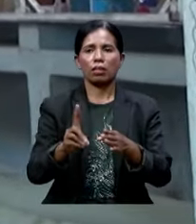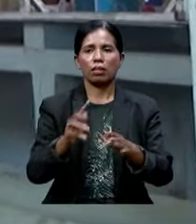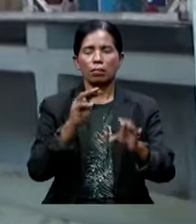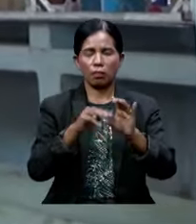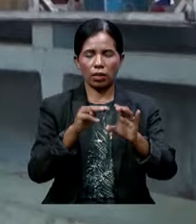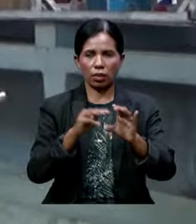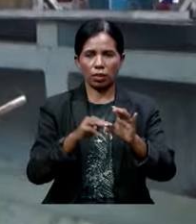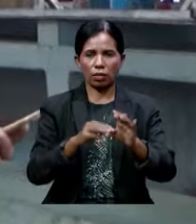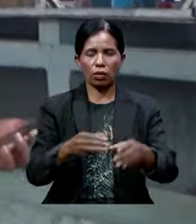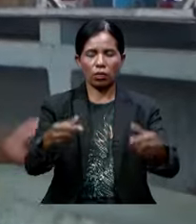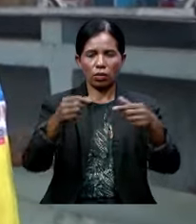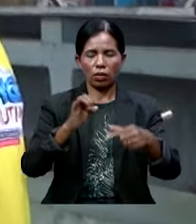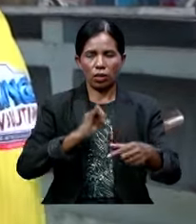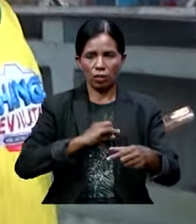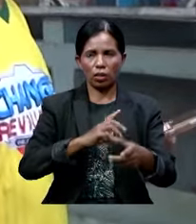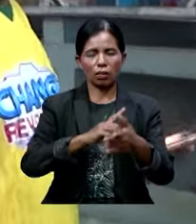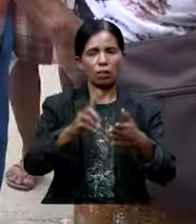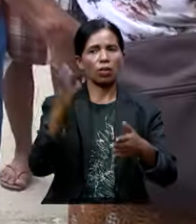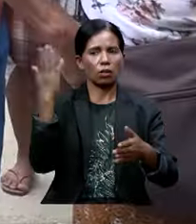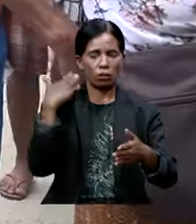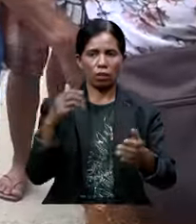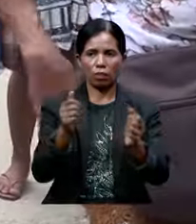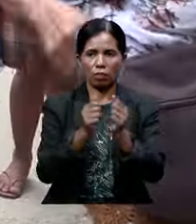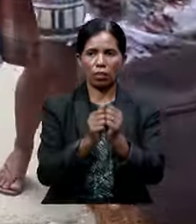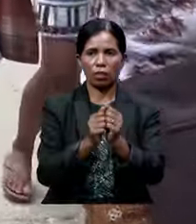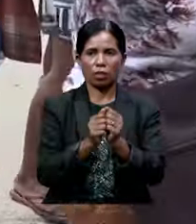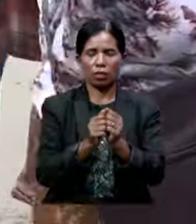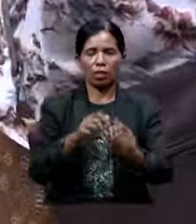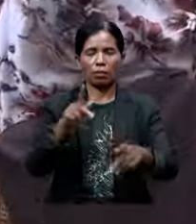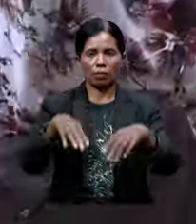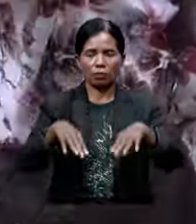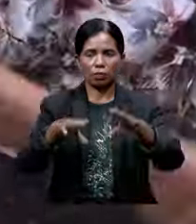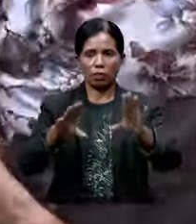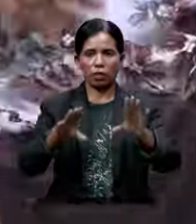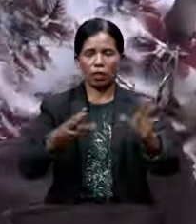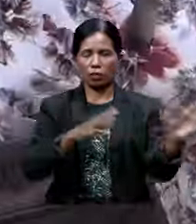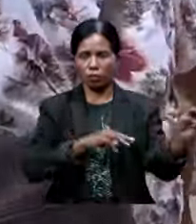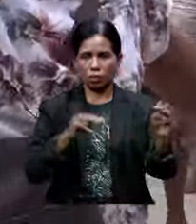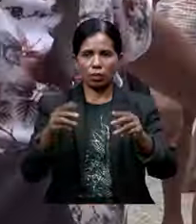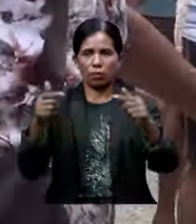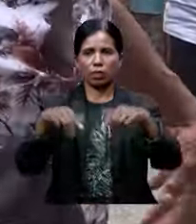turismo, duri mei foa hau ya semana kota. Total vendadores ne bema ka tu koloka maine